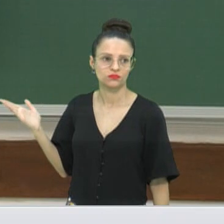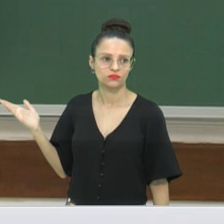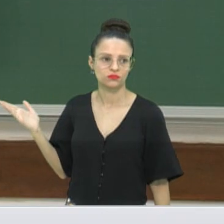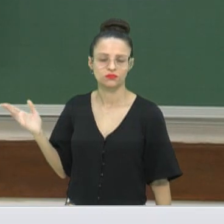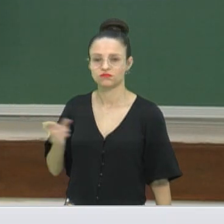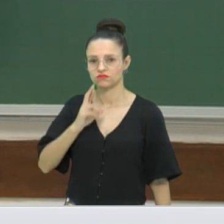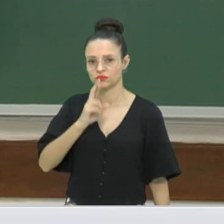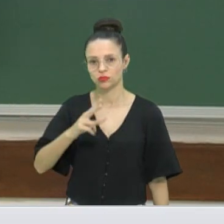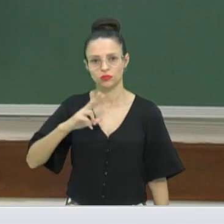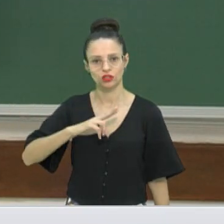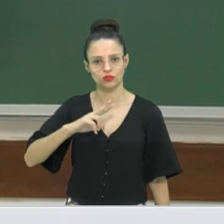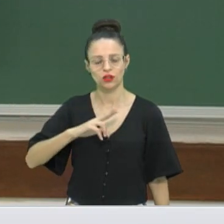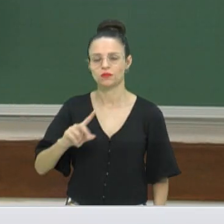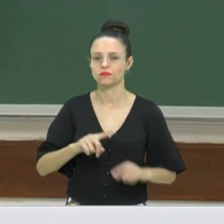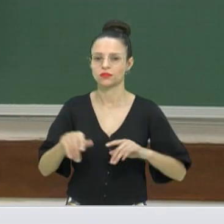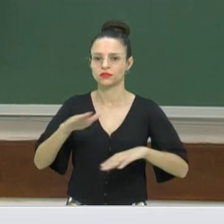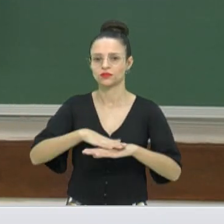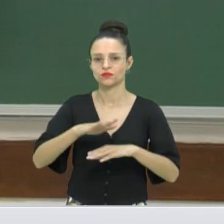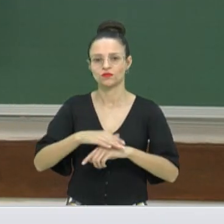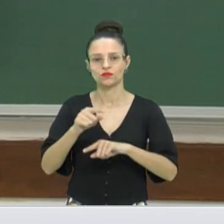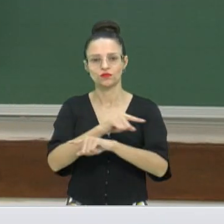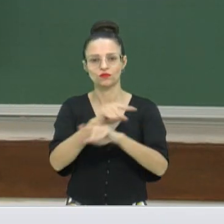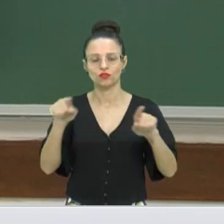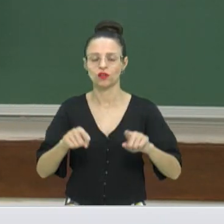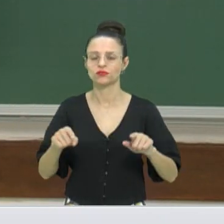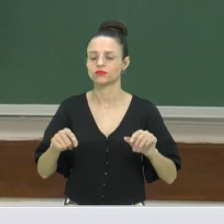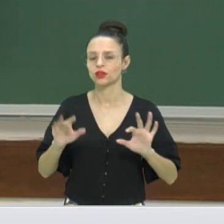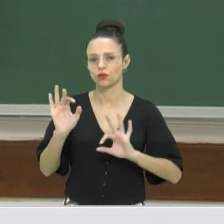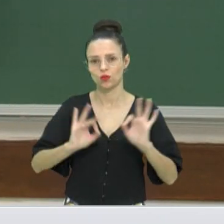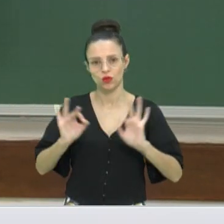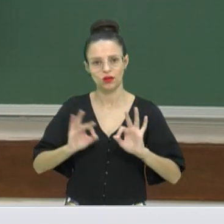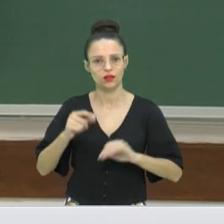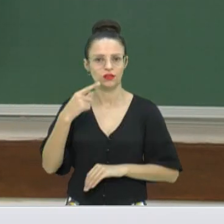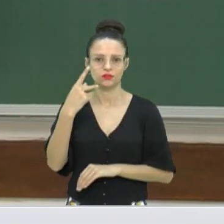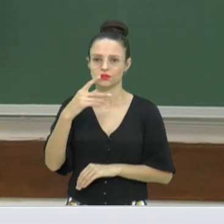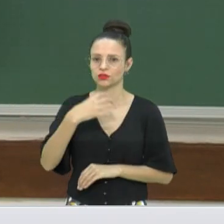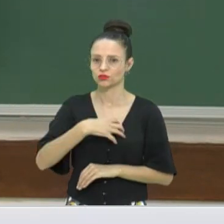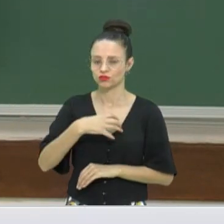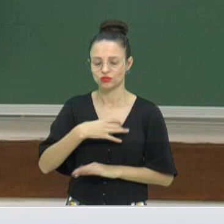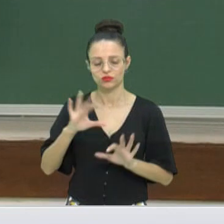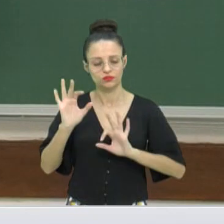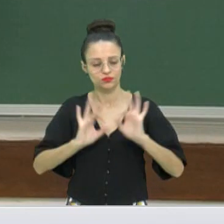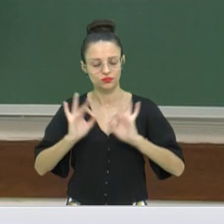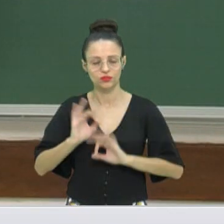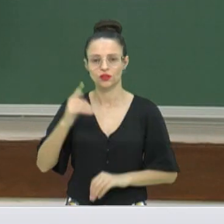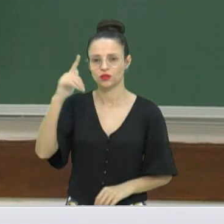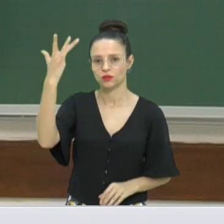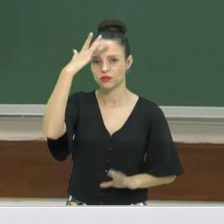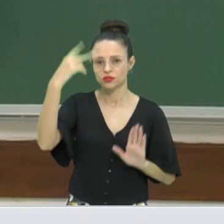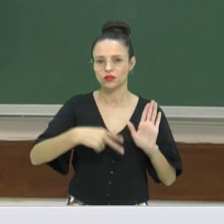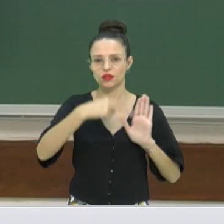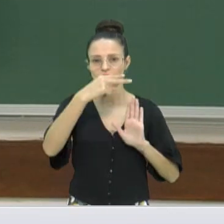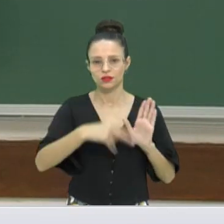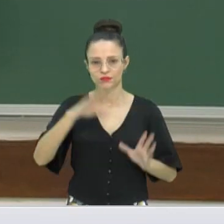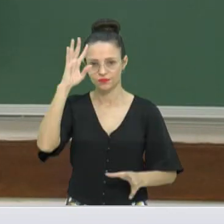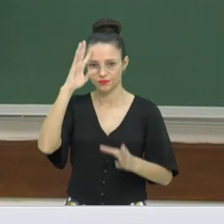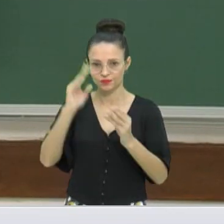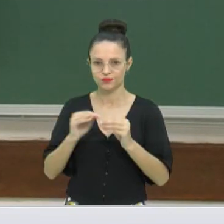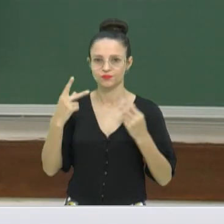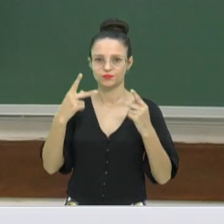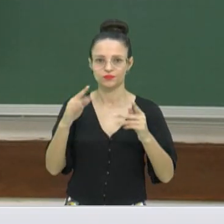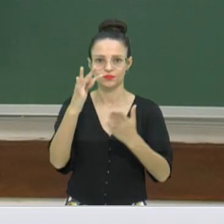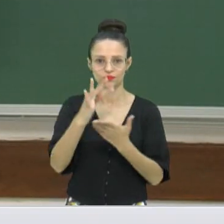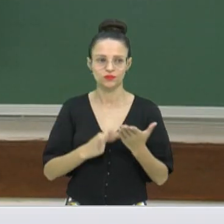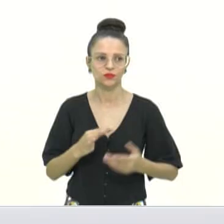uma resposta, mas você vai organizar, porque o texto estava lá, era só você organizar para que outro pudesse ler e compreender esse seu